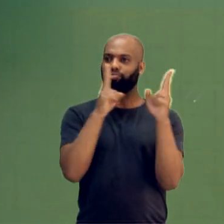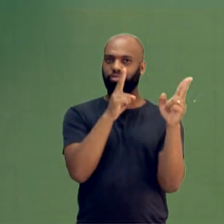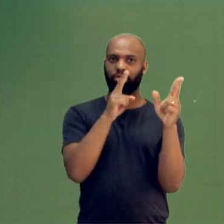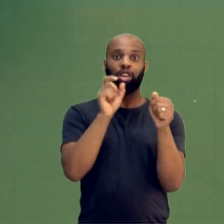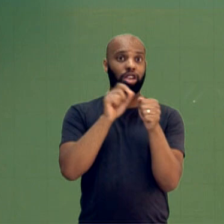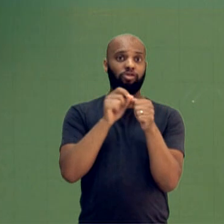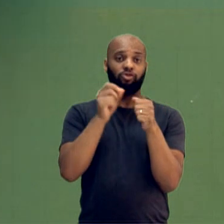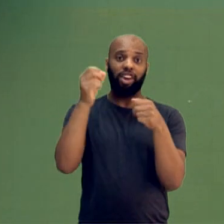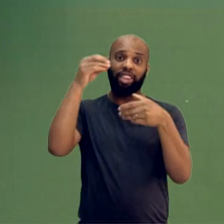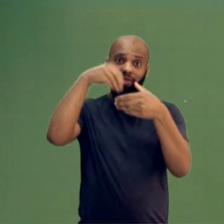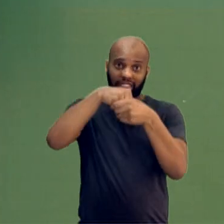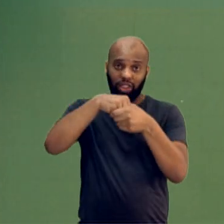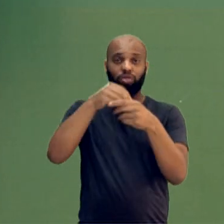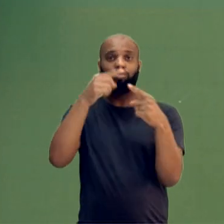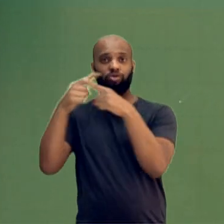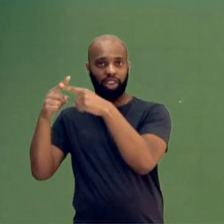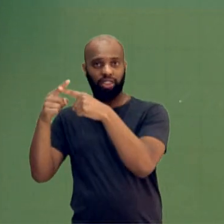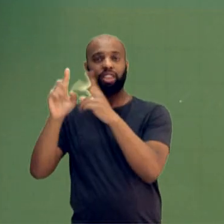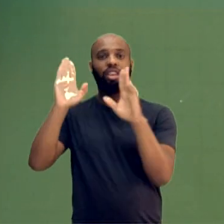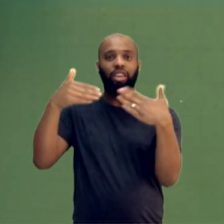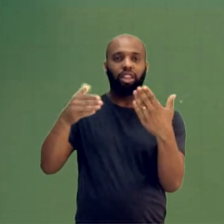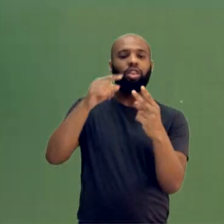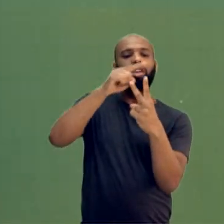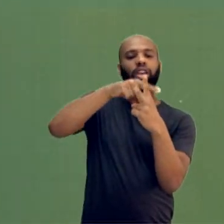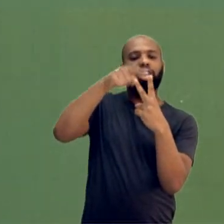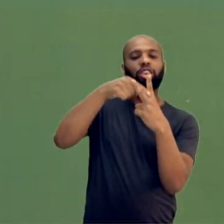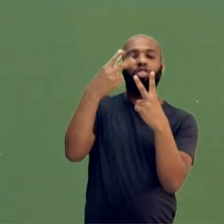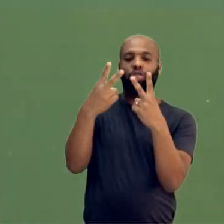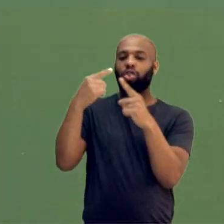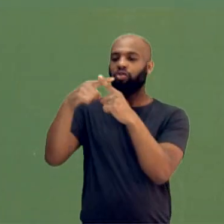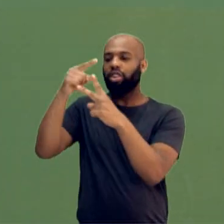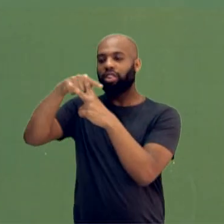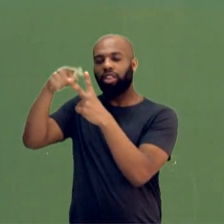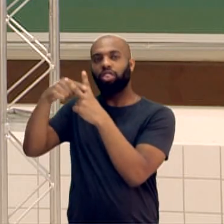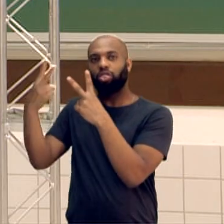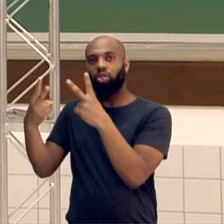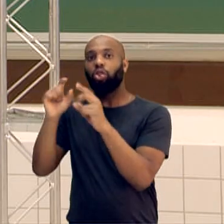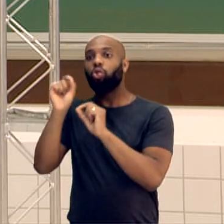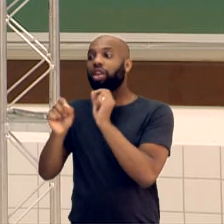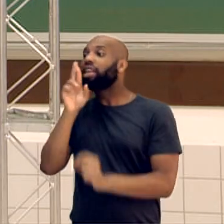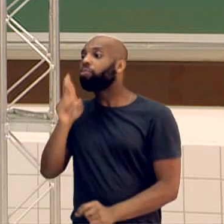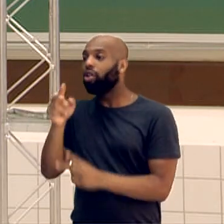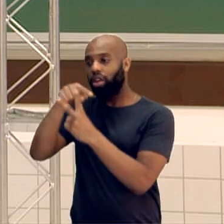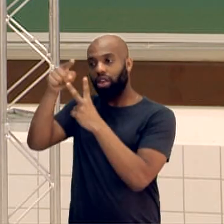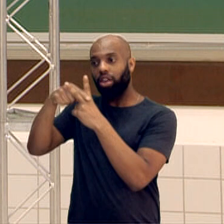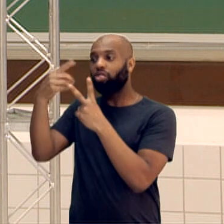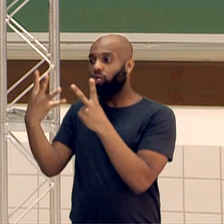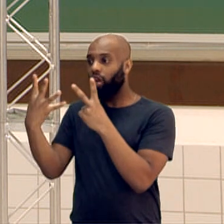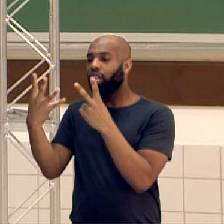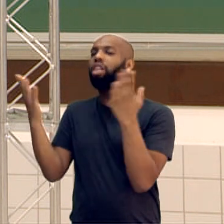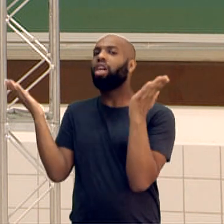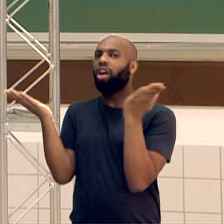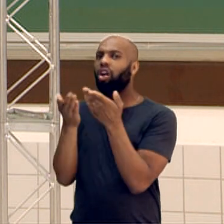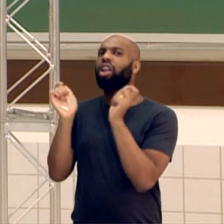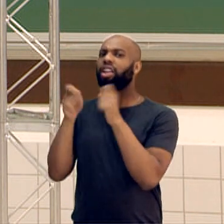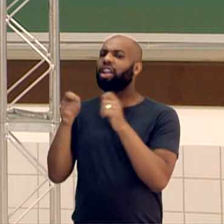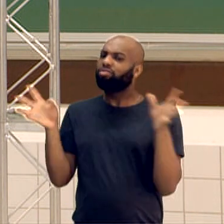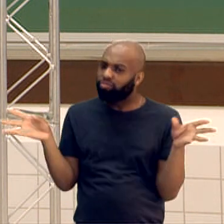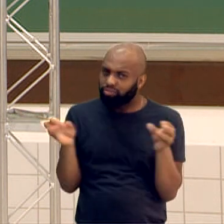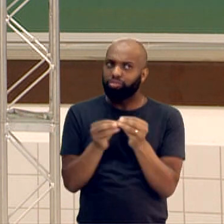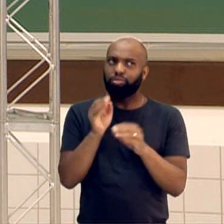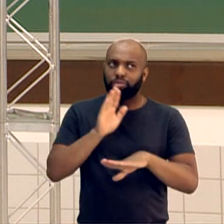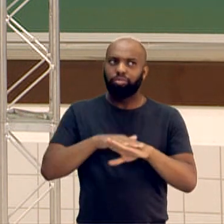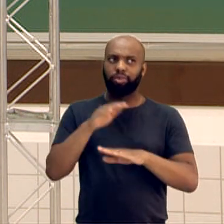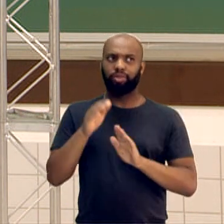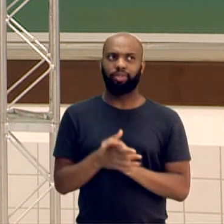Ó, raiz de 2 vezes raiz de 2 vai dar raiz de 4. Ou seja, vamos tentar simplificar um pouco